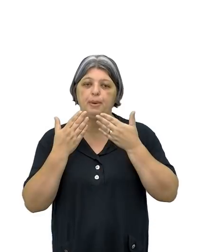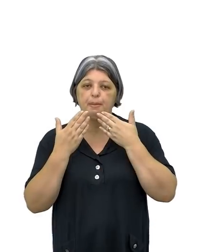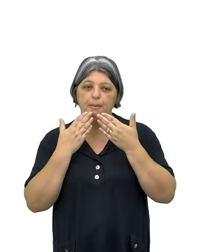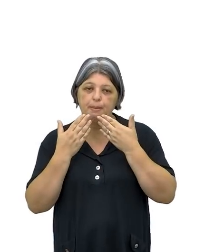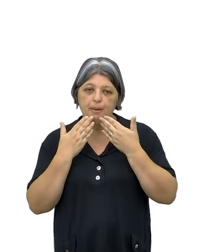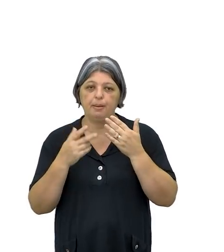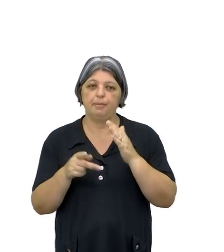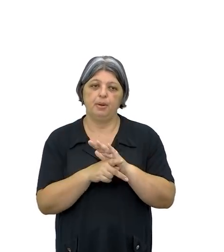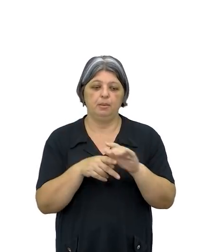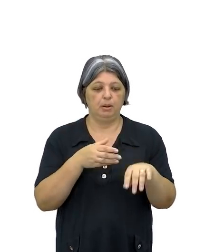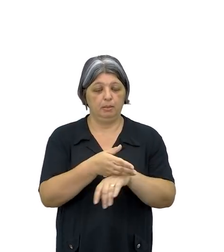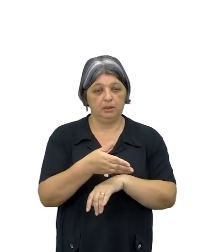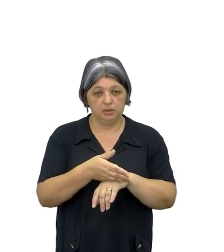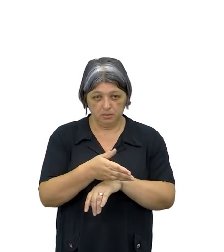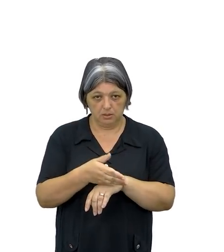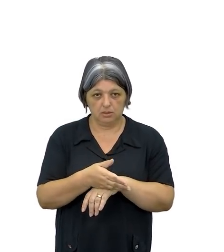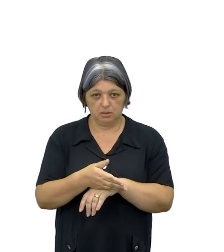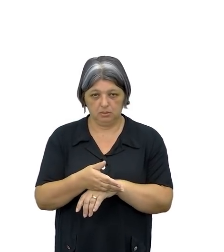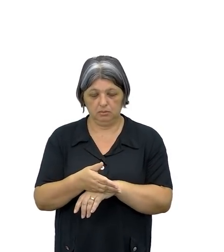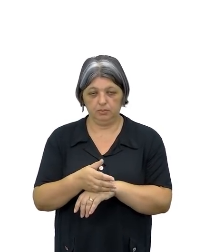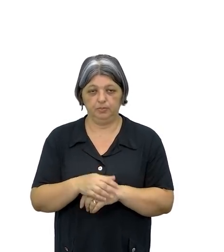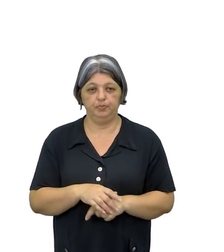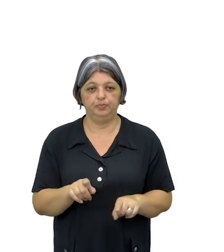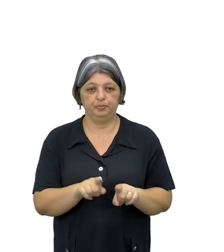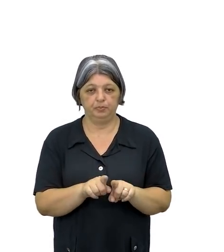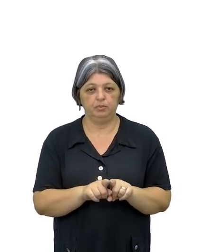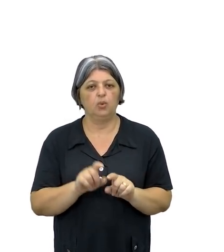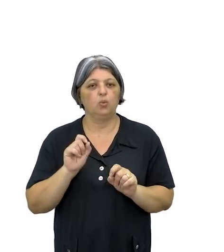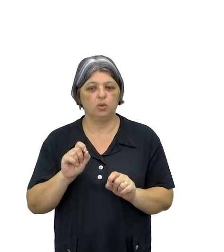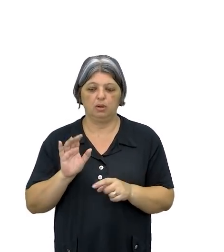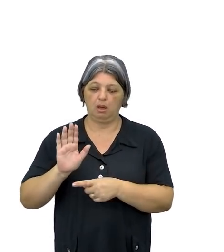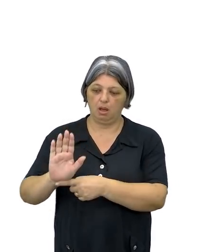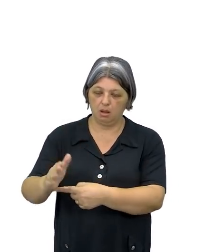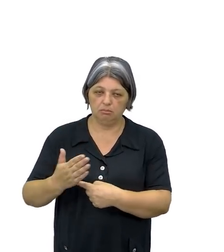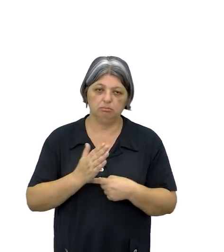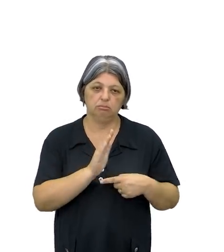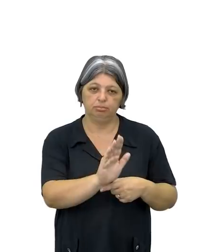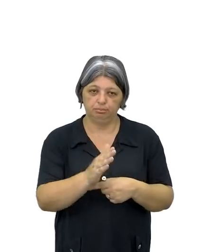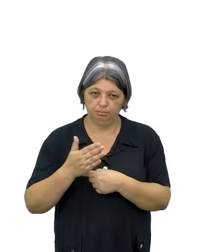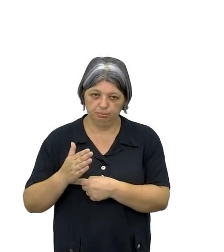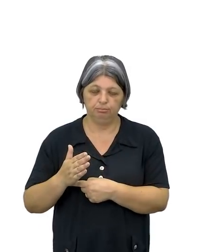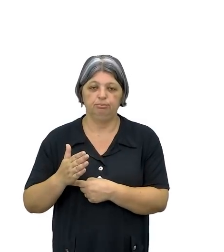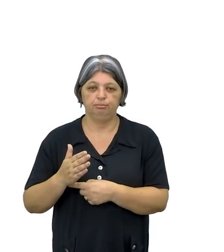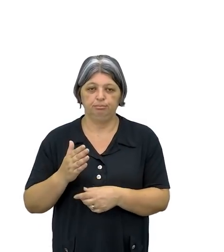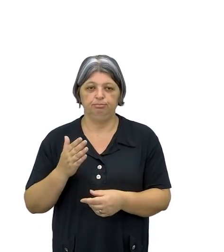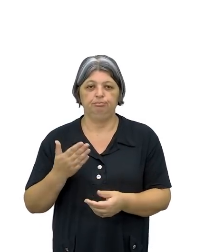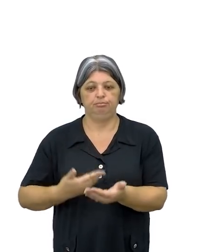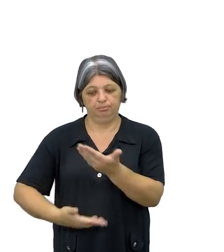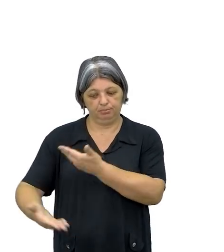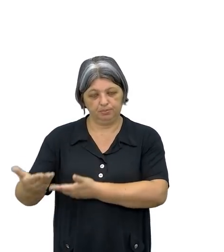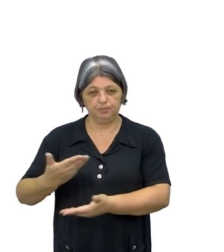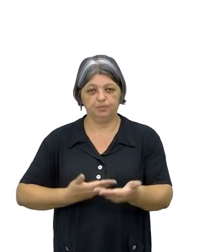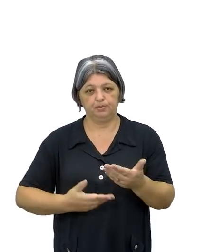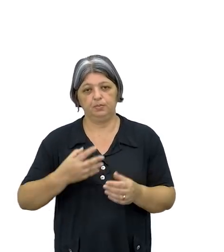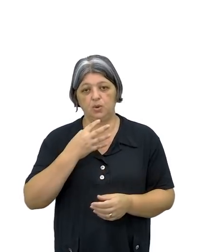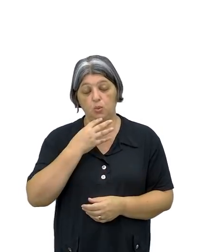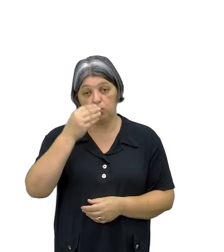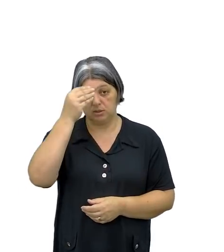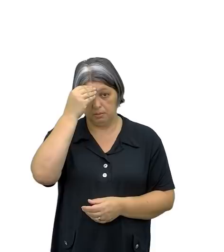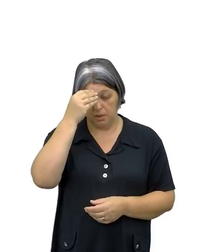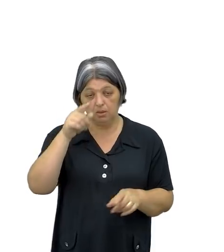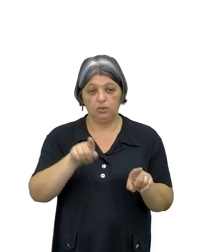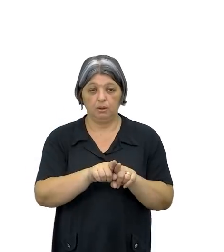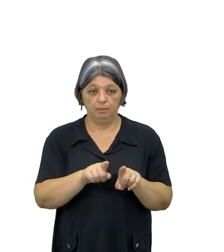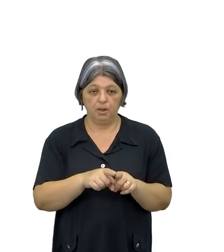que precisa existir entre eles, né, que um está contribuindo, né, com o outro, né, em seus conhecimentos,